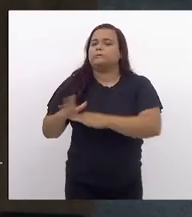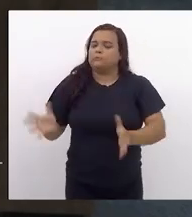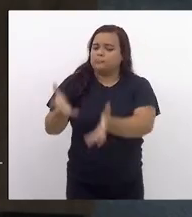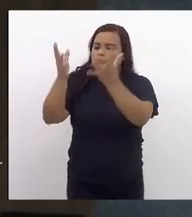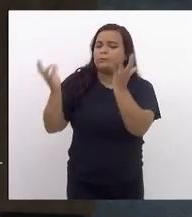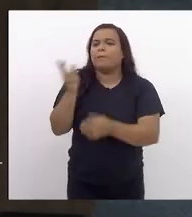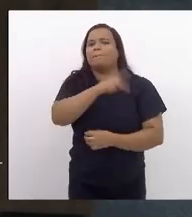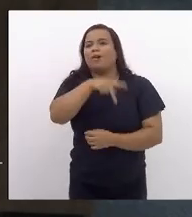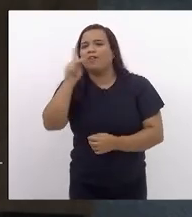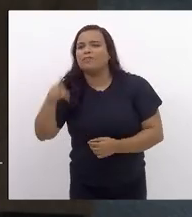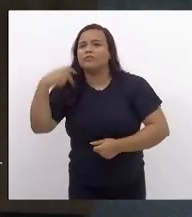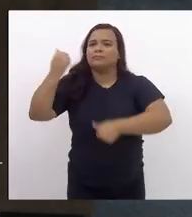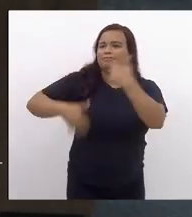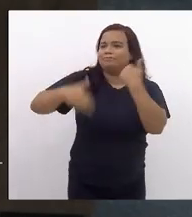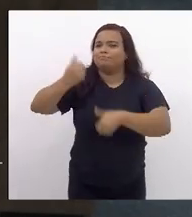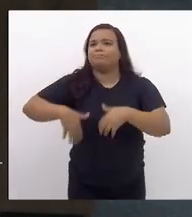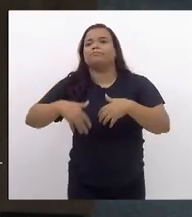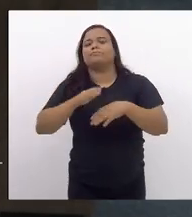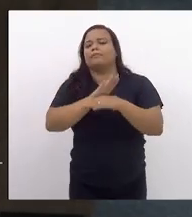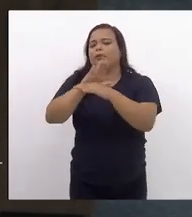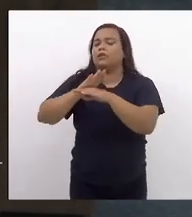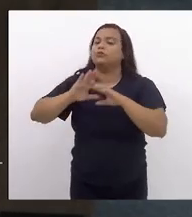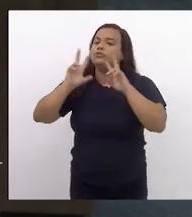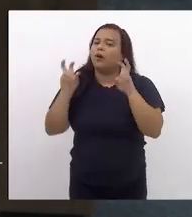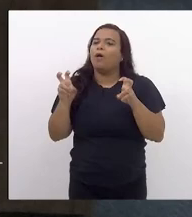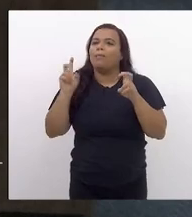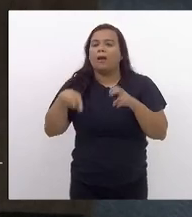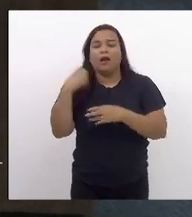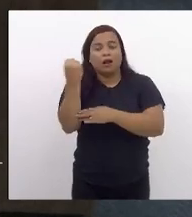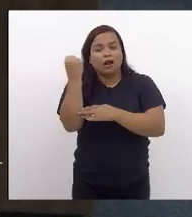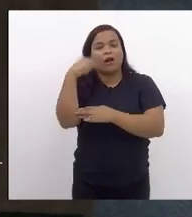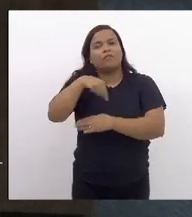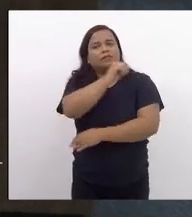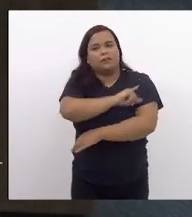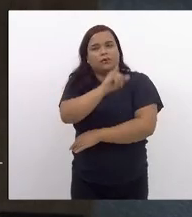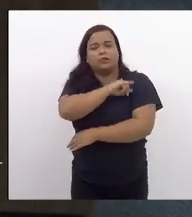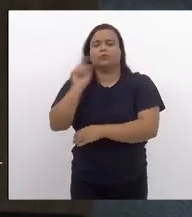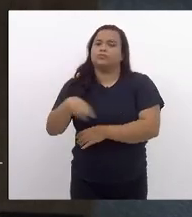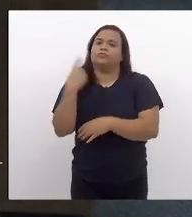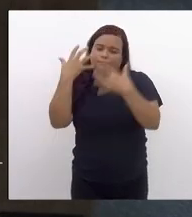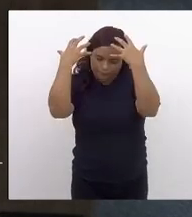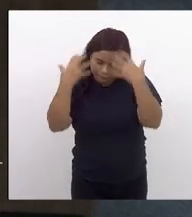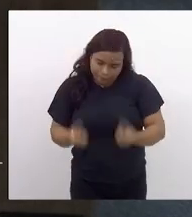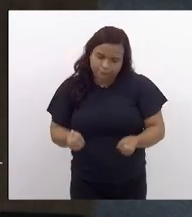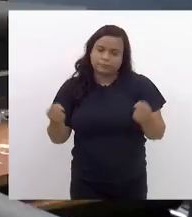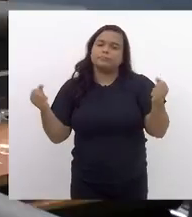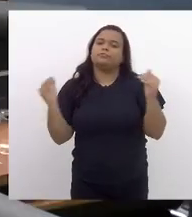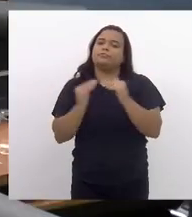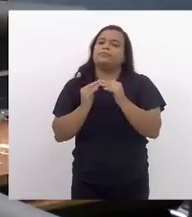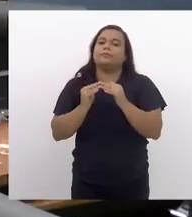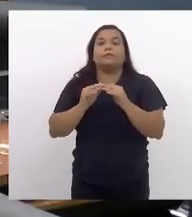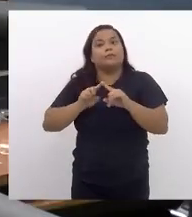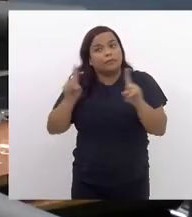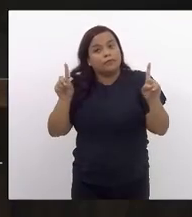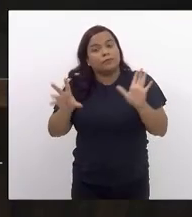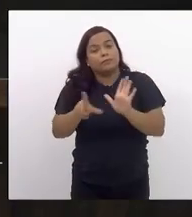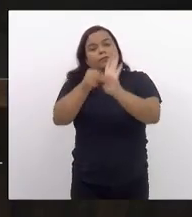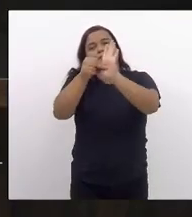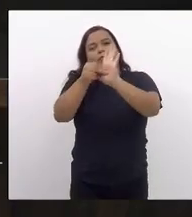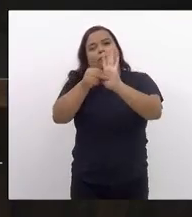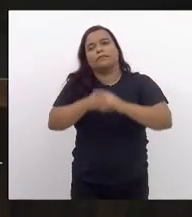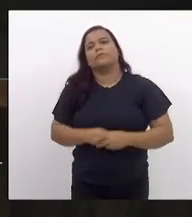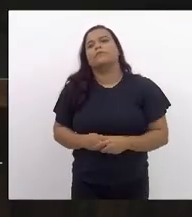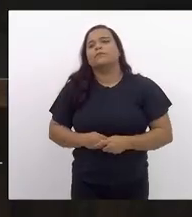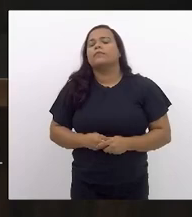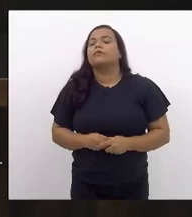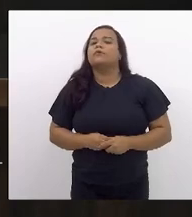questão que é gravíssima no Rio de Janeiro. O parecer é favorável com emendas. Obrigado, deputado.